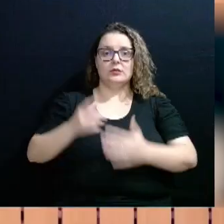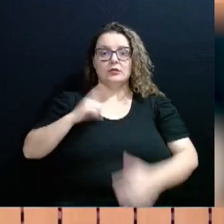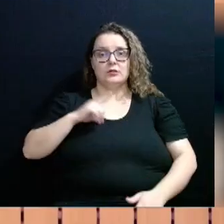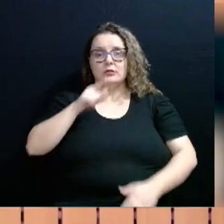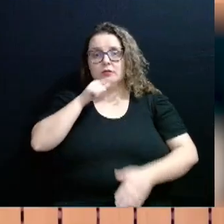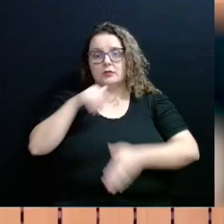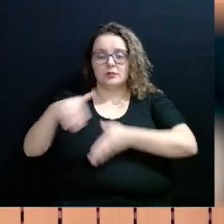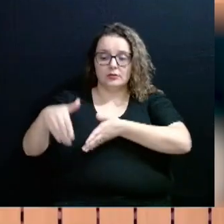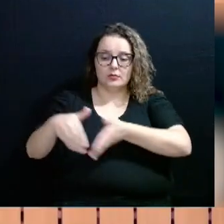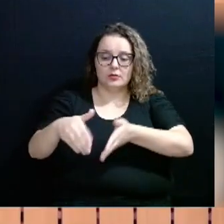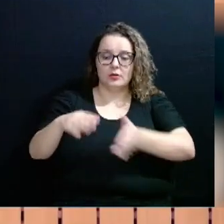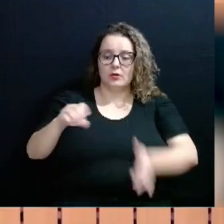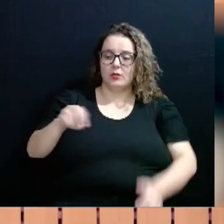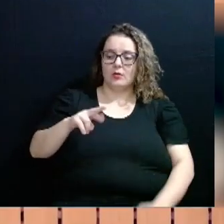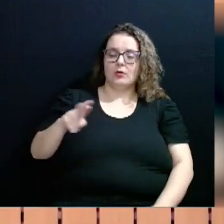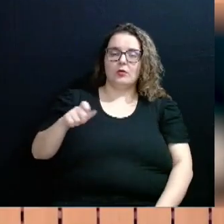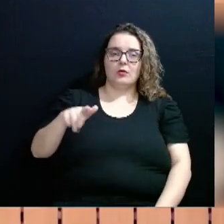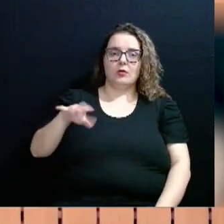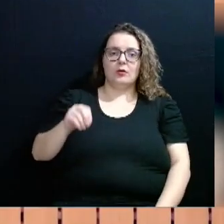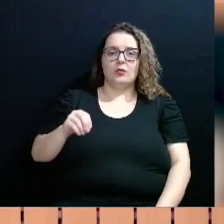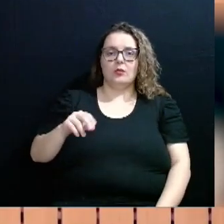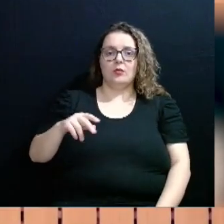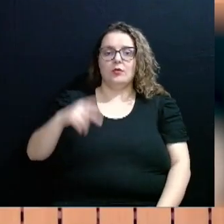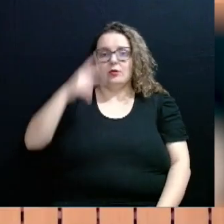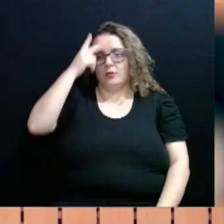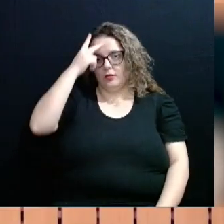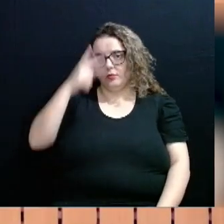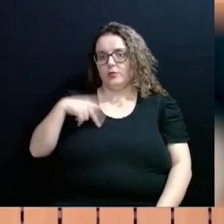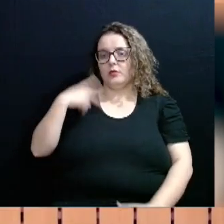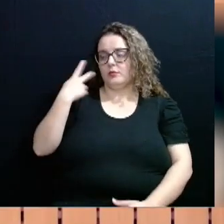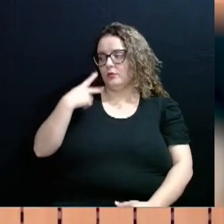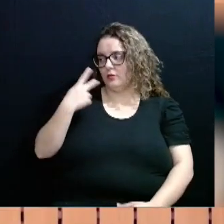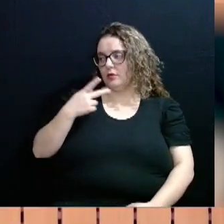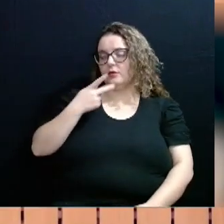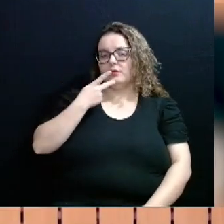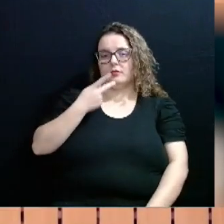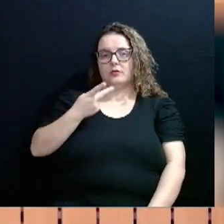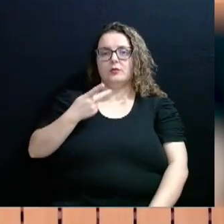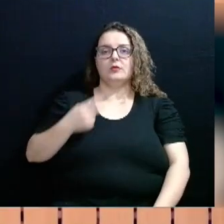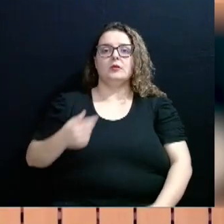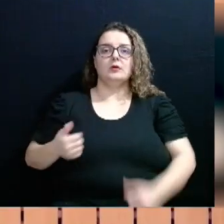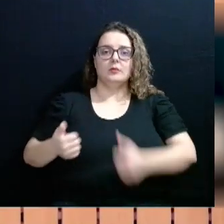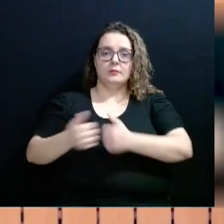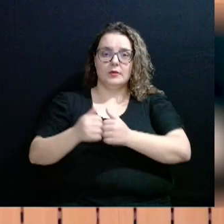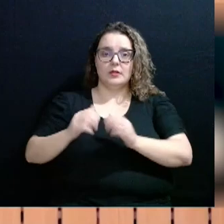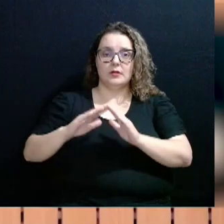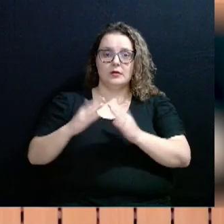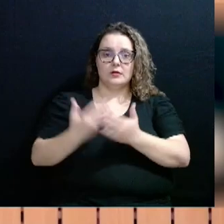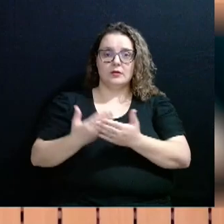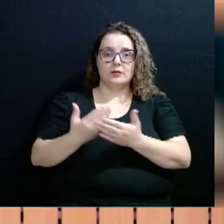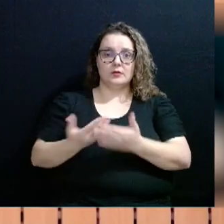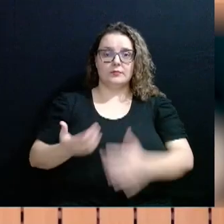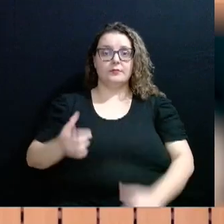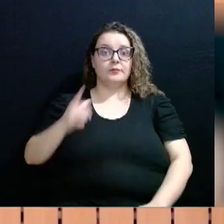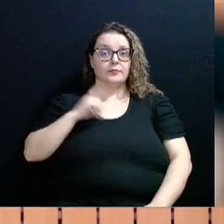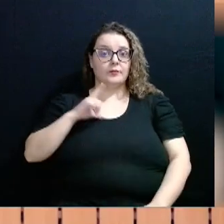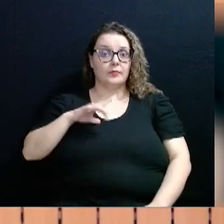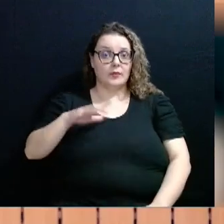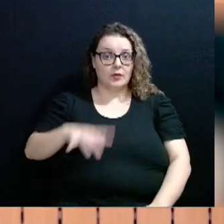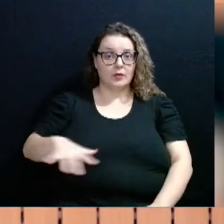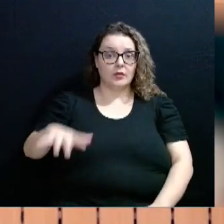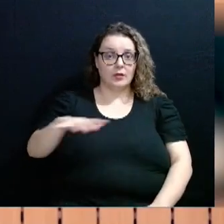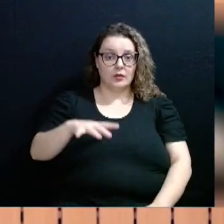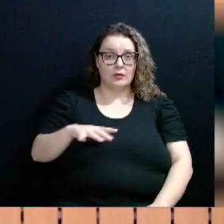próprio vereador falou, que margeia a escola. E a gente tinha ali o incômodo com o cheiro